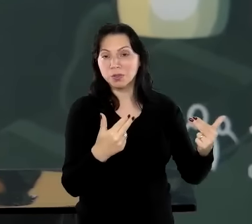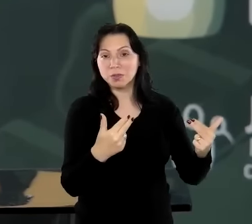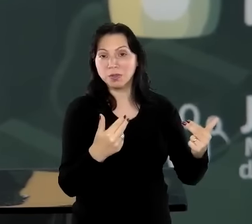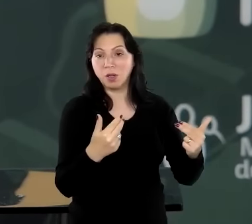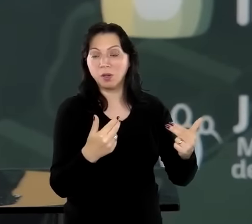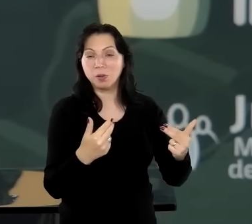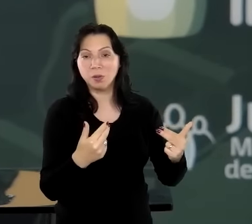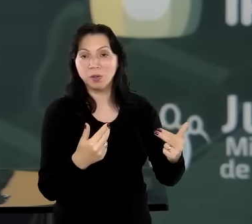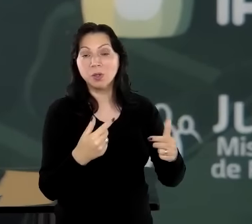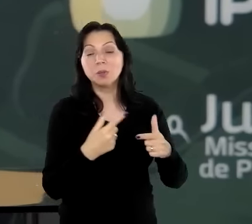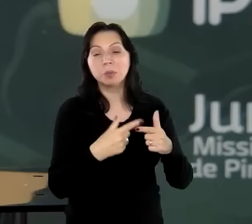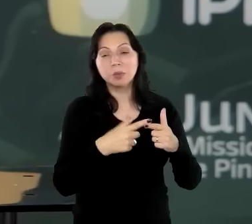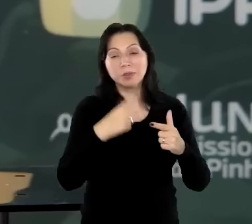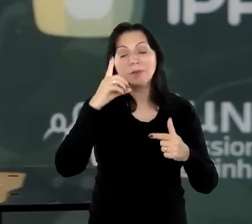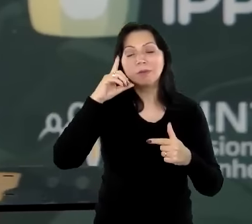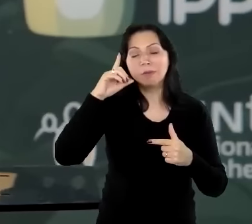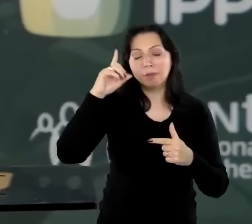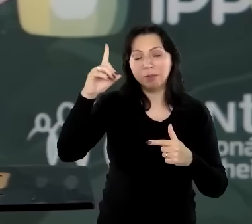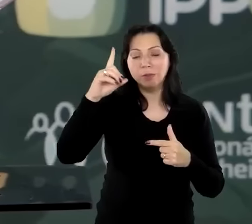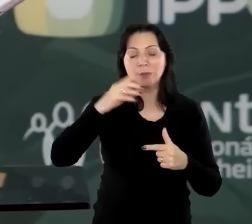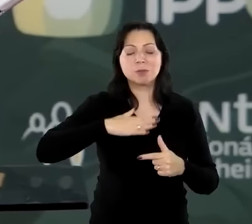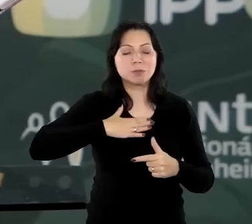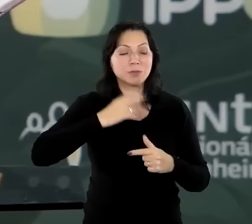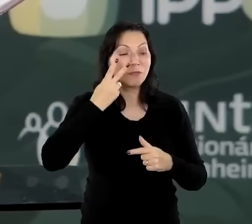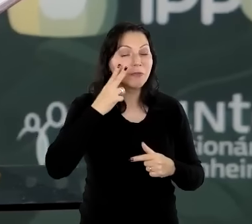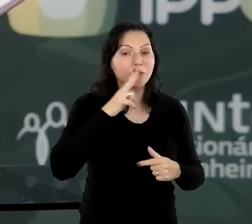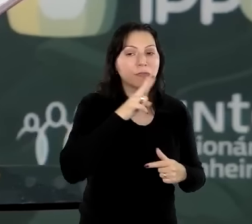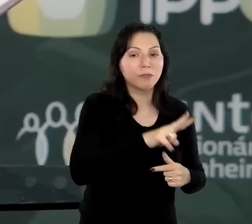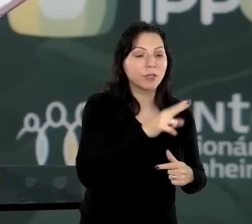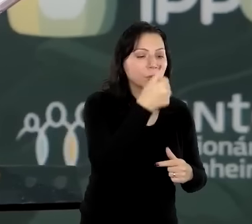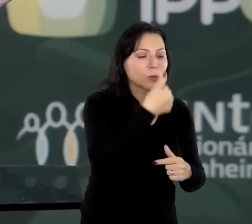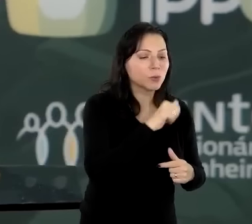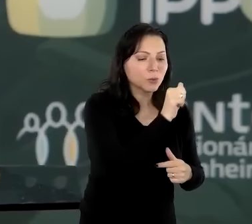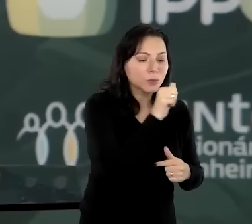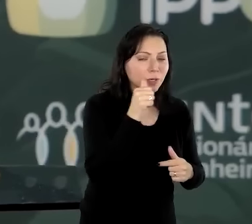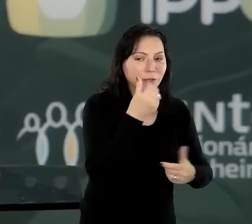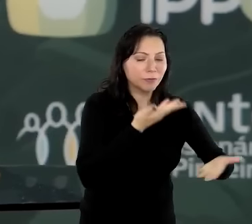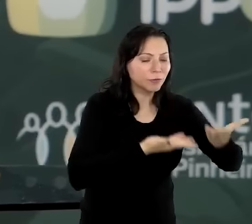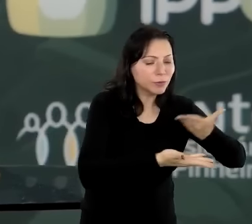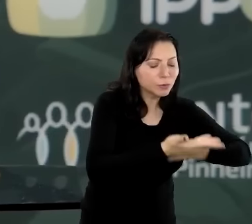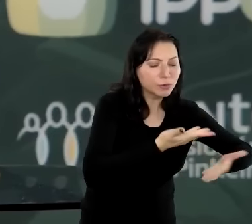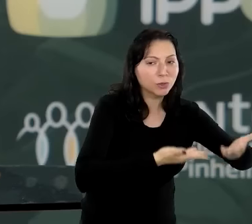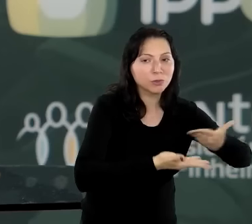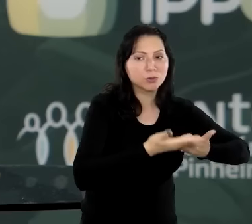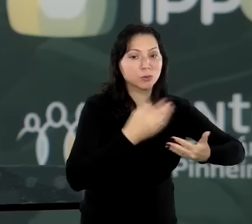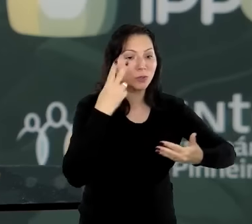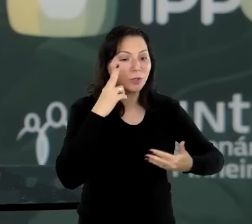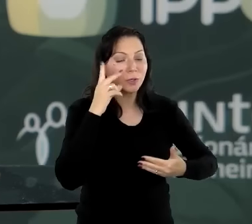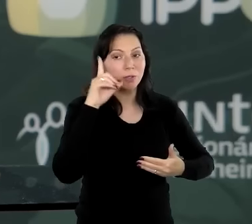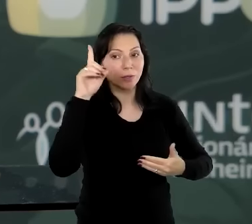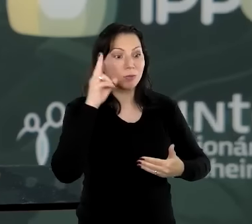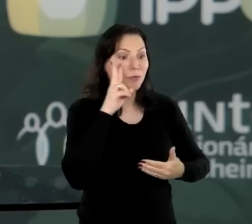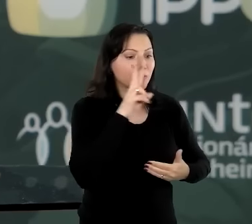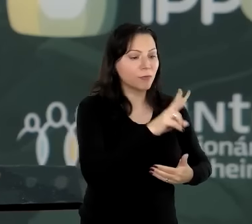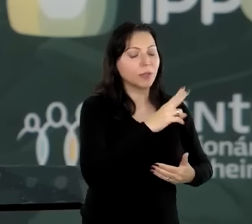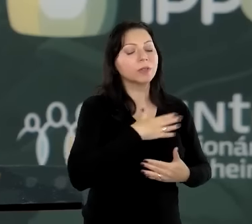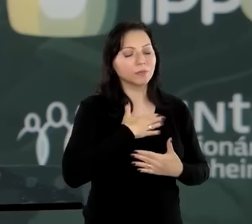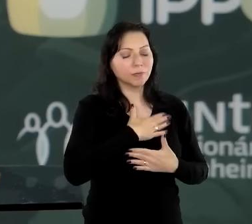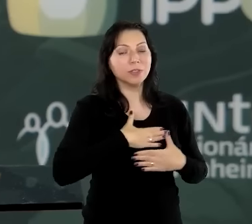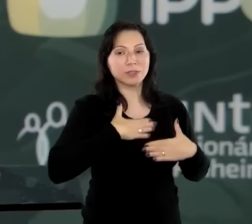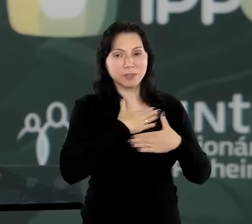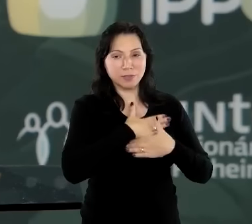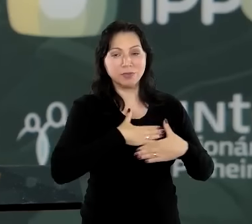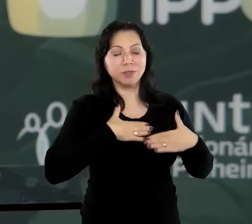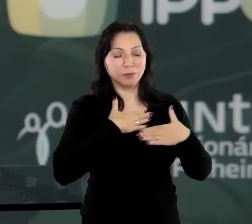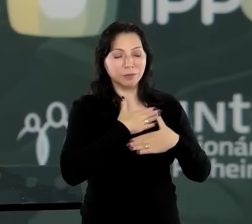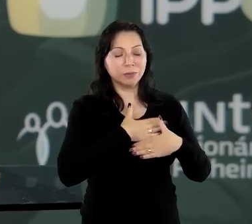Porque de tais sacrifícios Deus se compraz. Para quem estava sendo tentado a voltar para o judaísmo, para oferecer